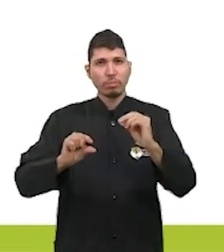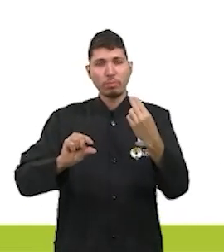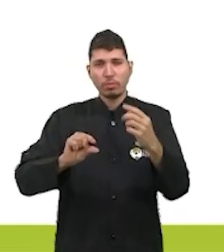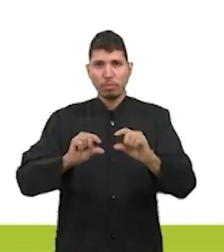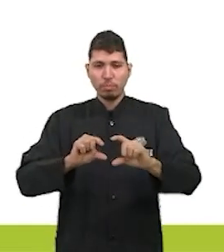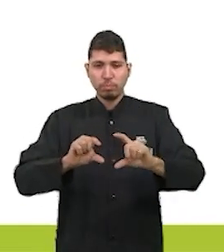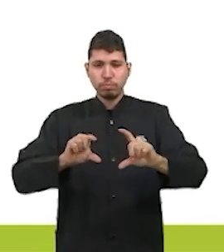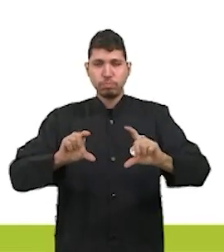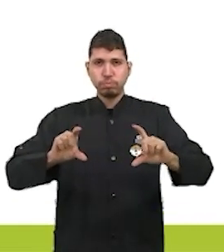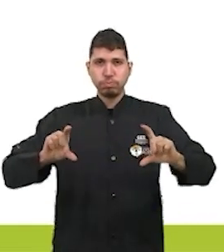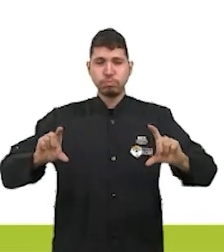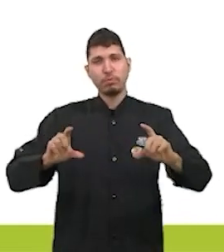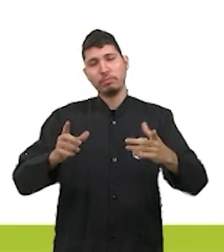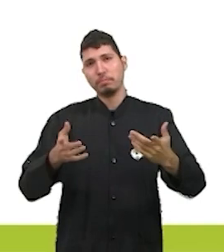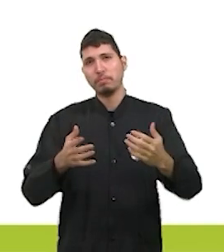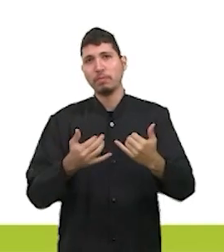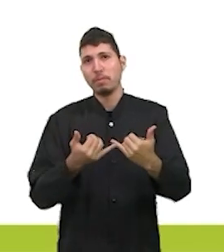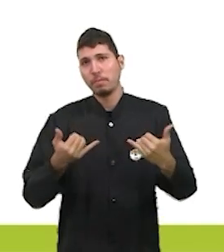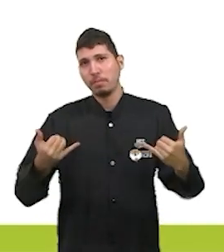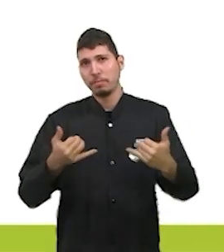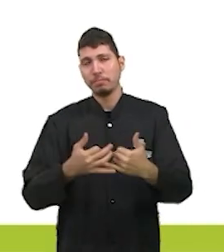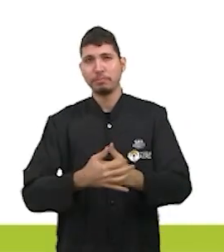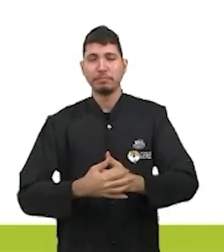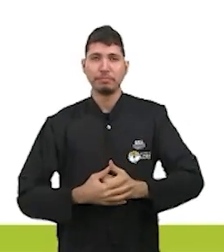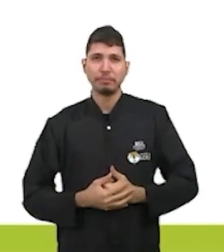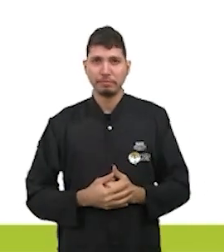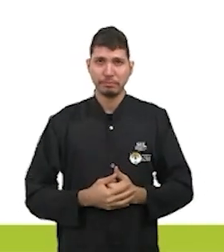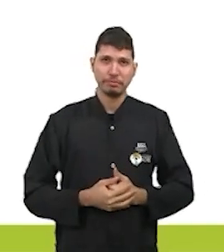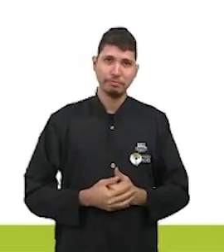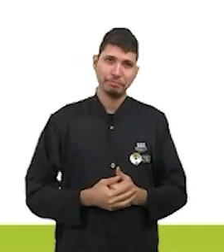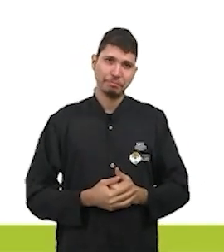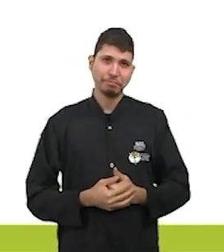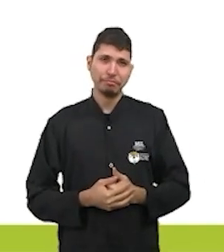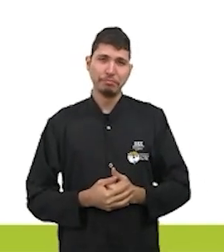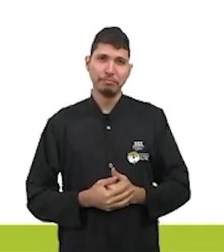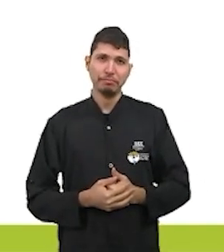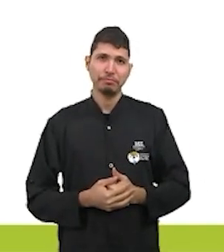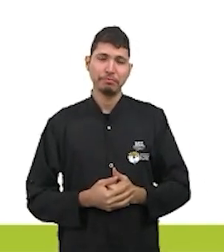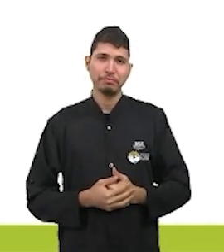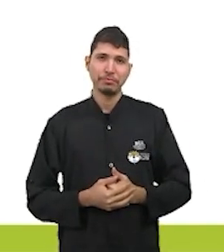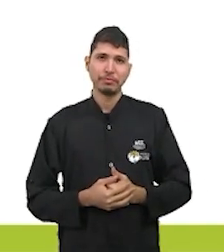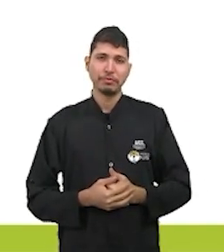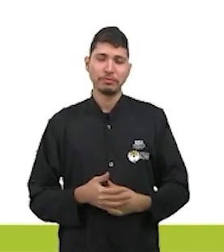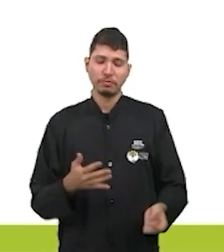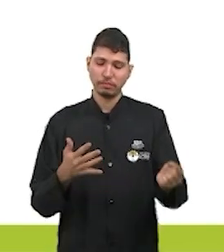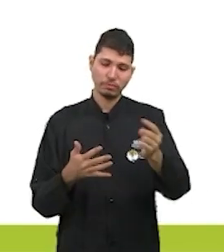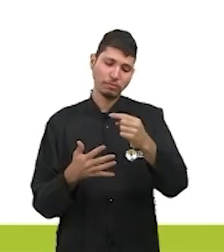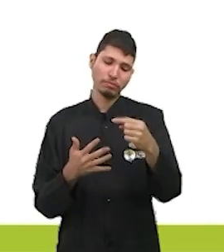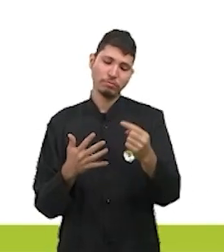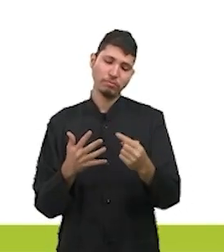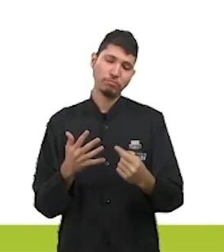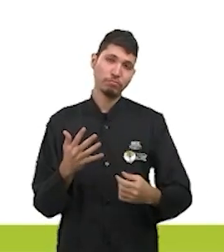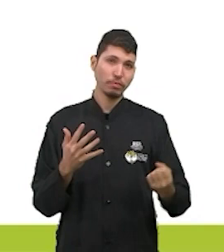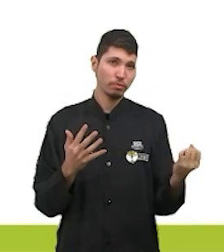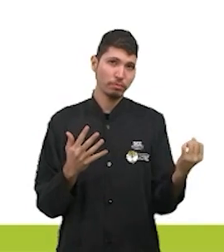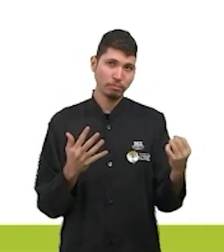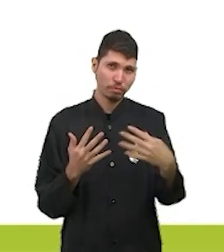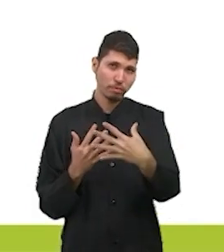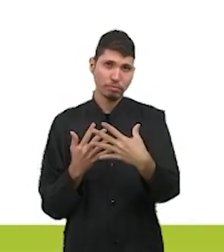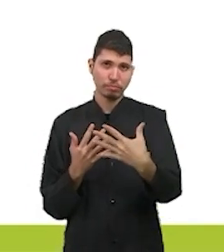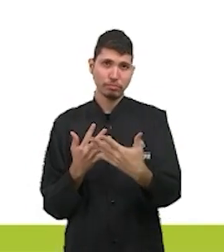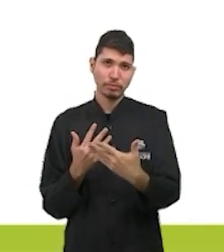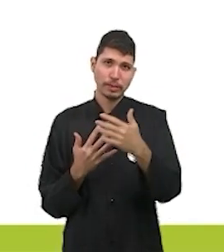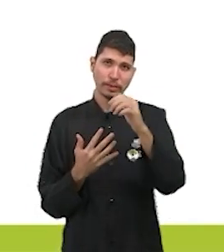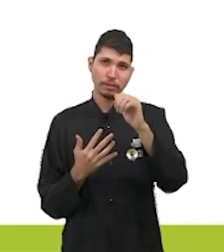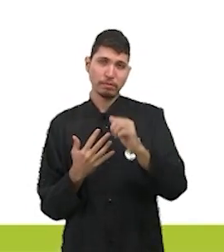nossa segunda lei, que ele está considerando, né, esses novos componentes aí,